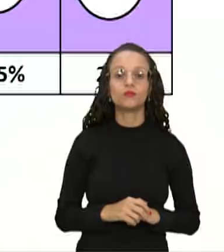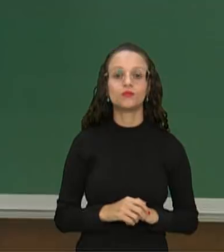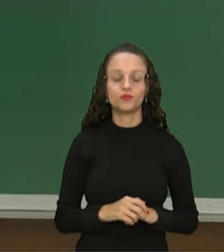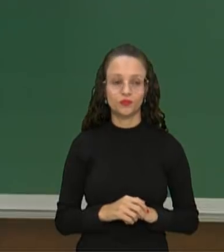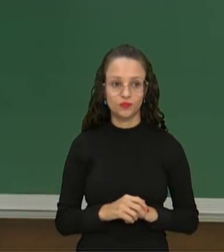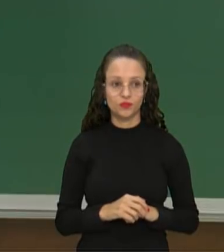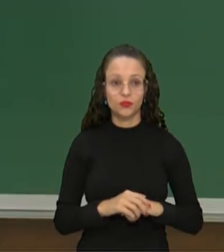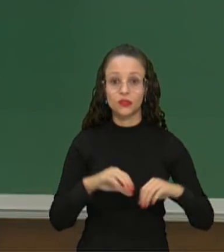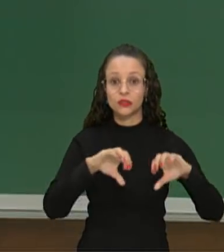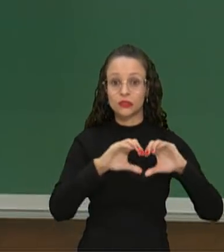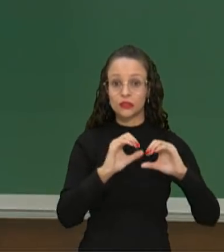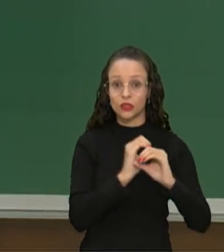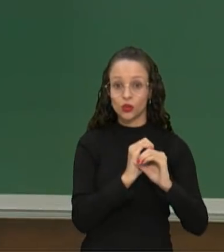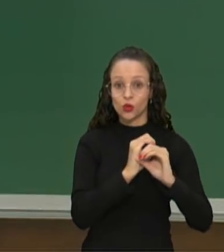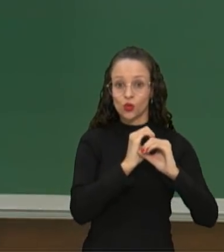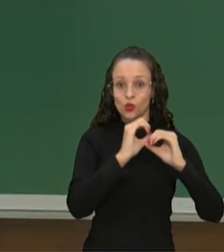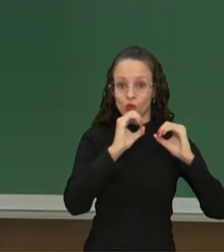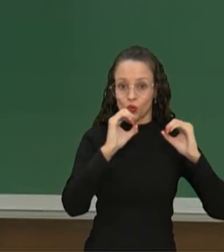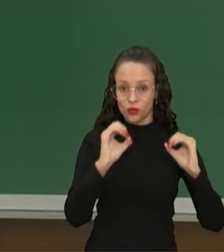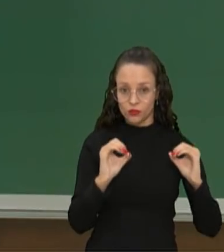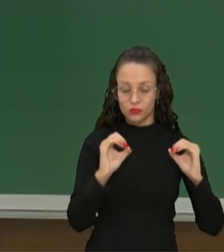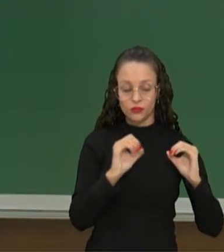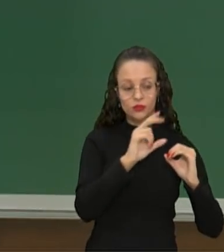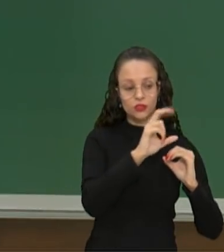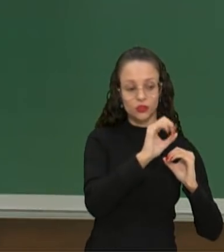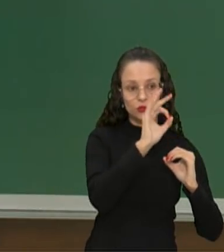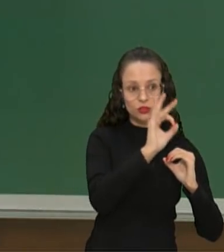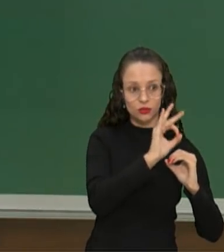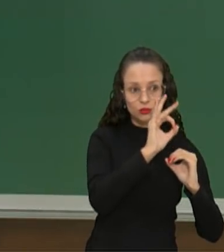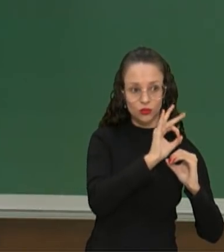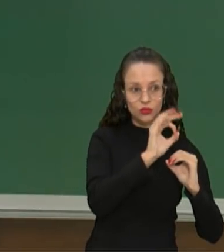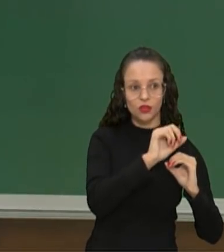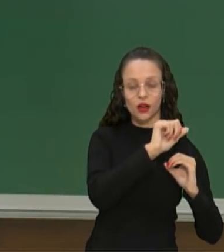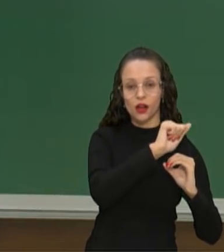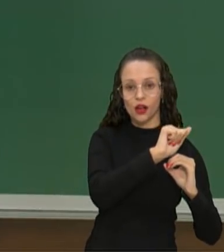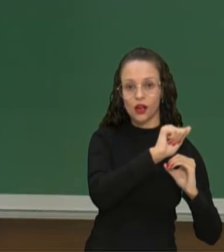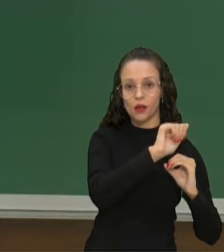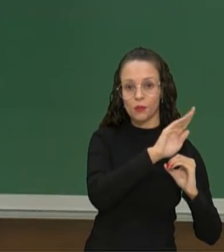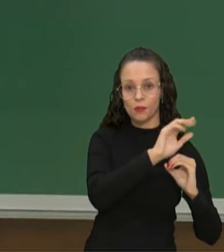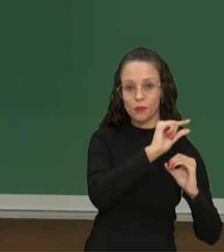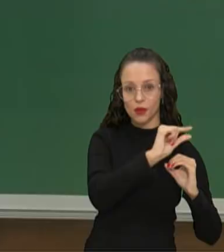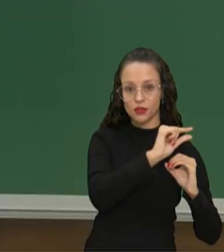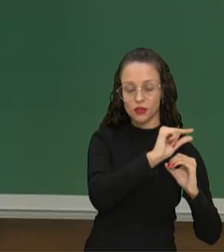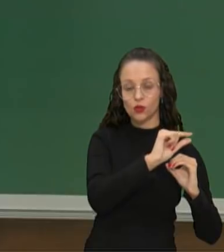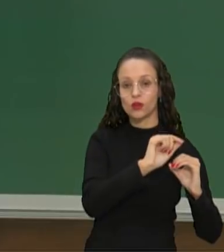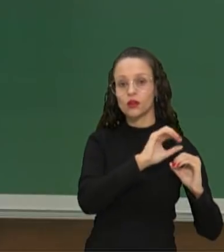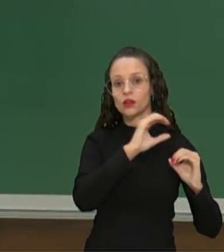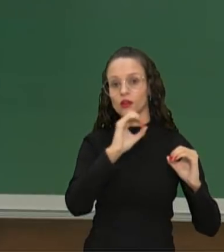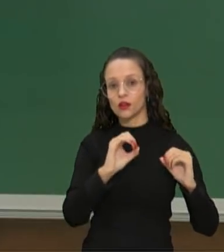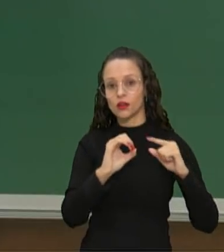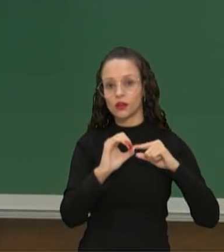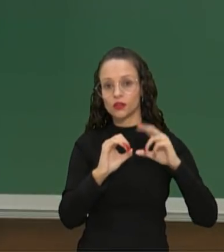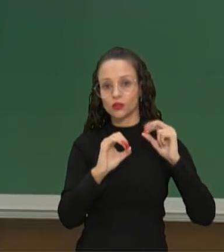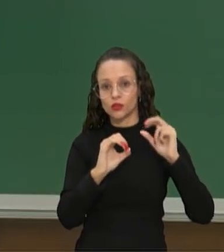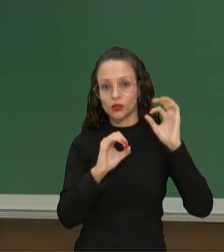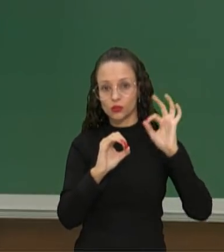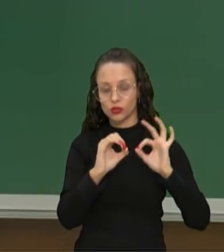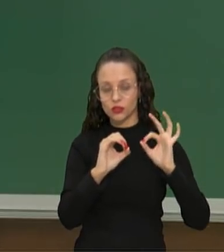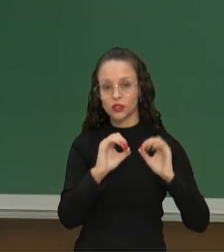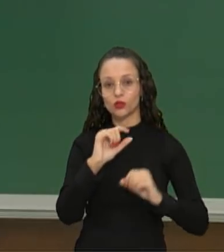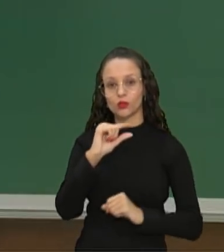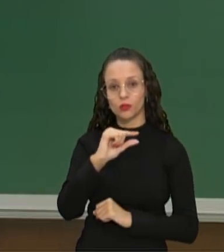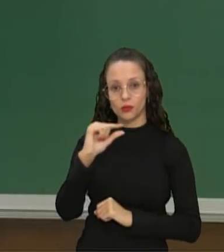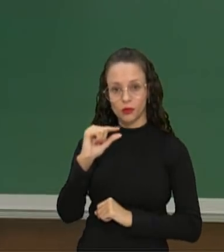gametas? Separou 50% de azão, bezão, 50% de azinho e bezinho. Na segunda lei de